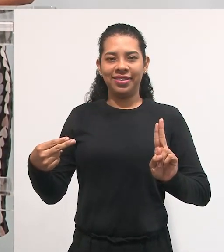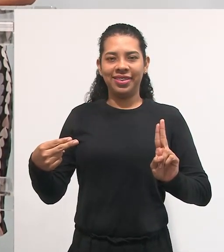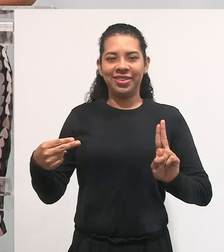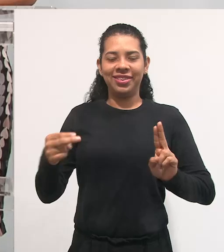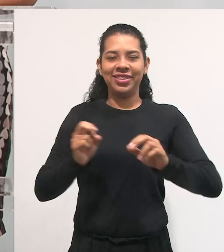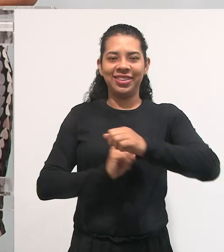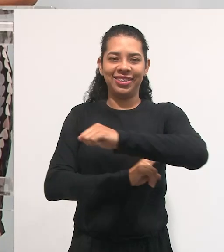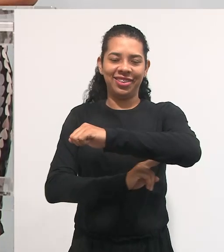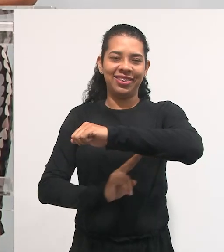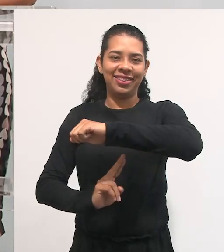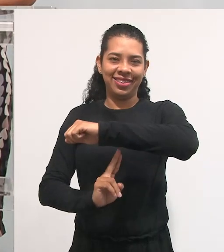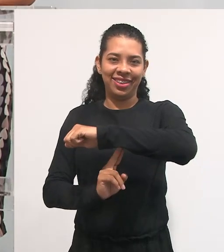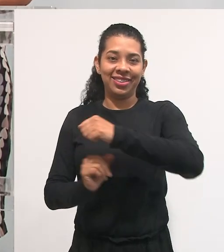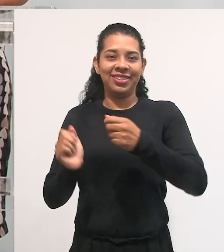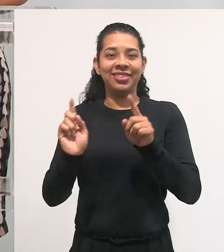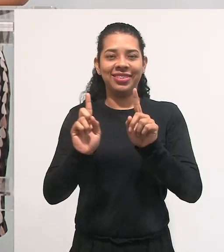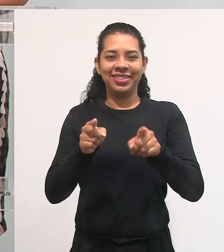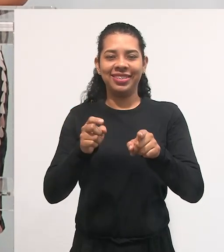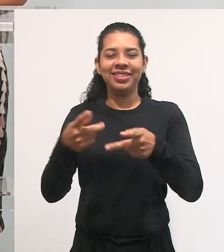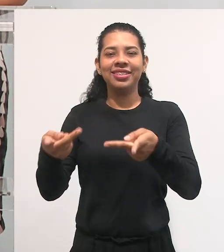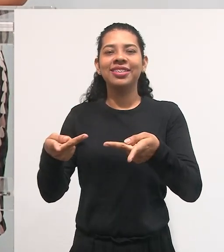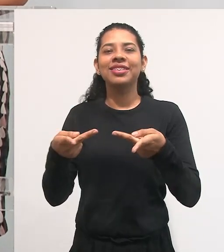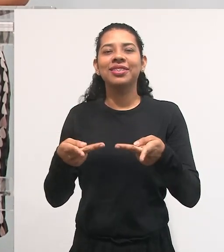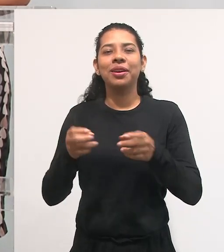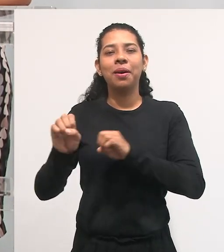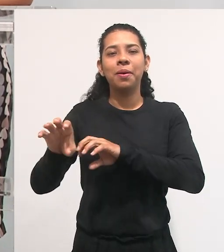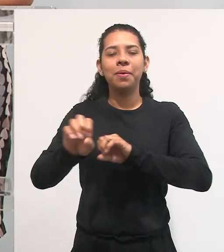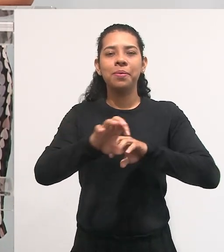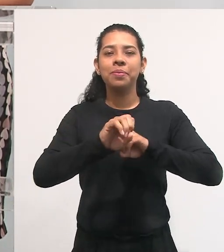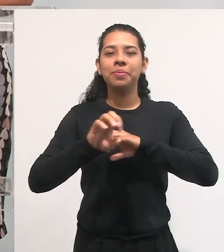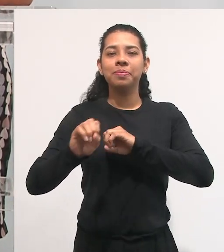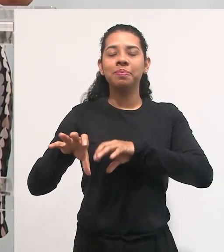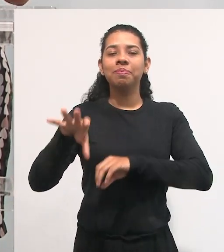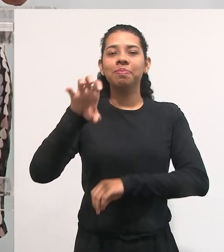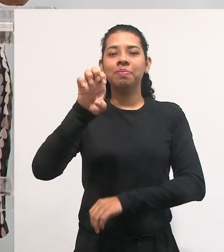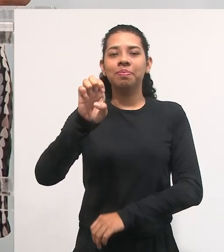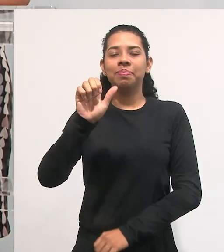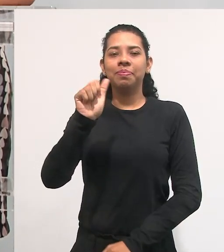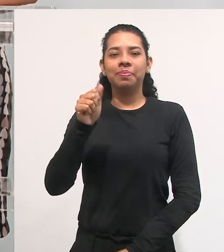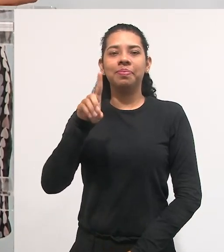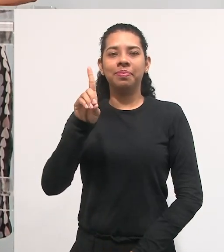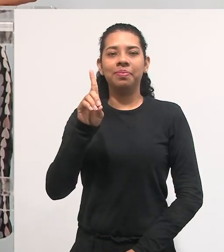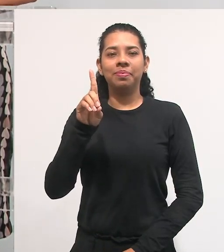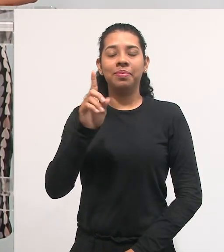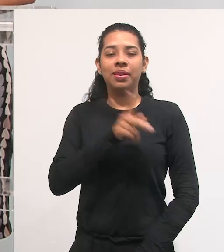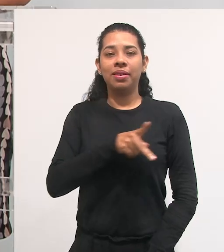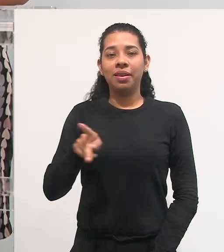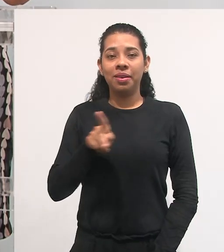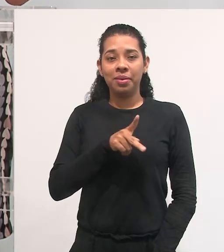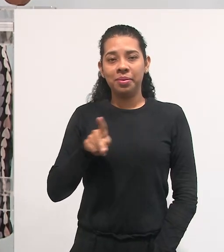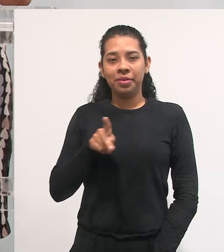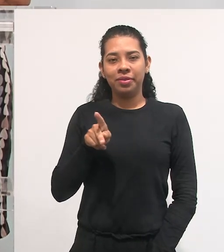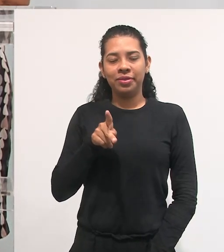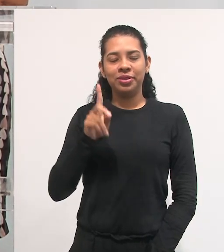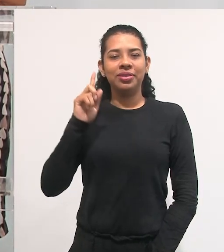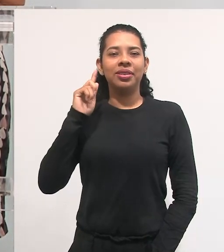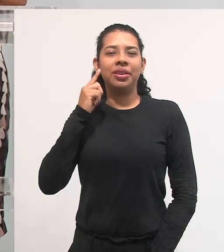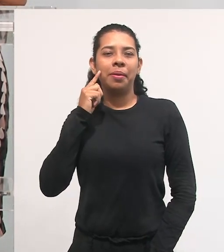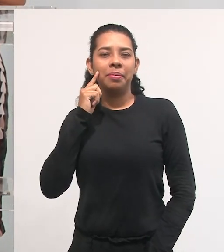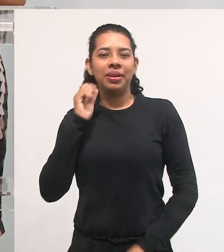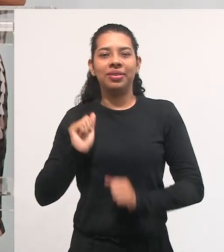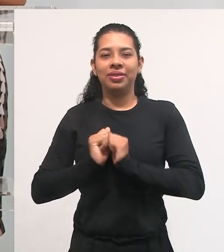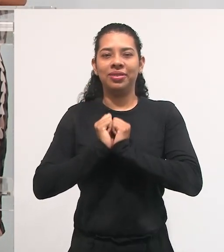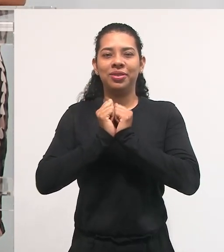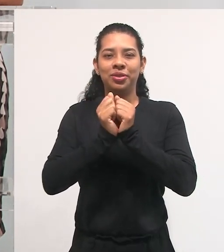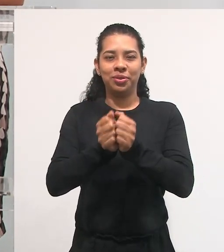campus Porto Velho zona norte você está na educação à distância e eu sou a professora Anabela Barbosa juntinhos